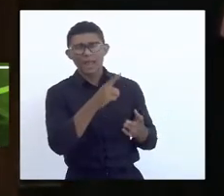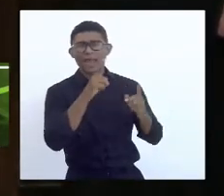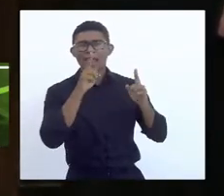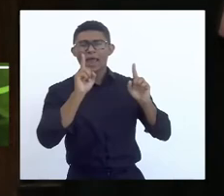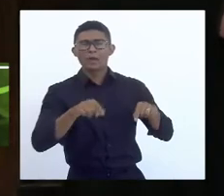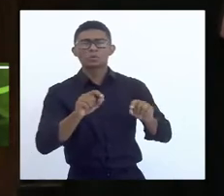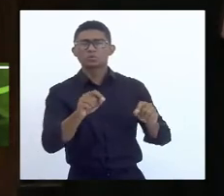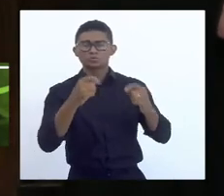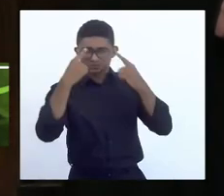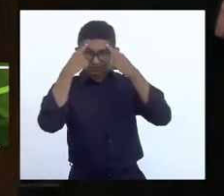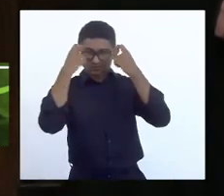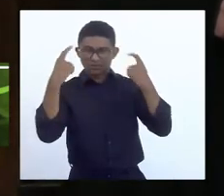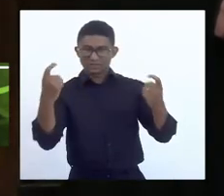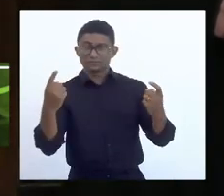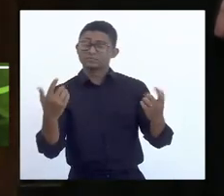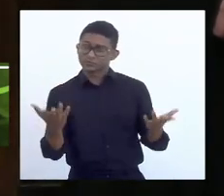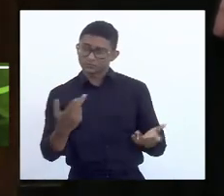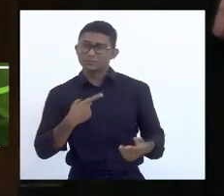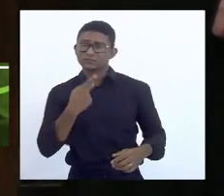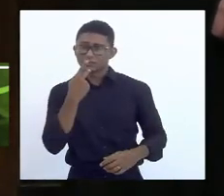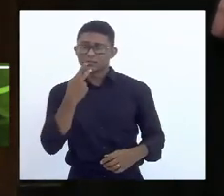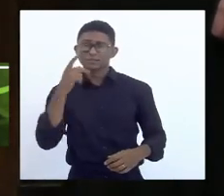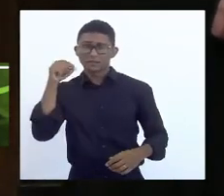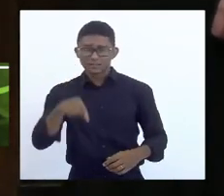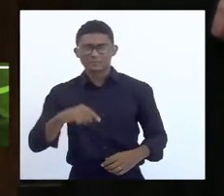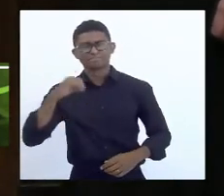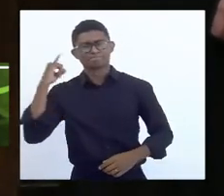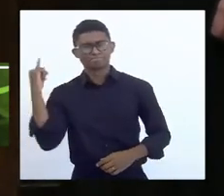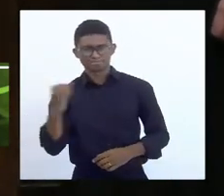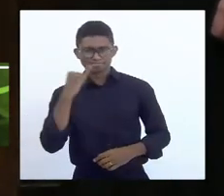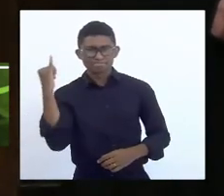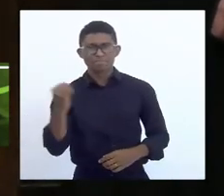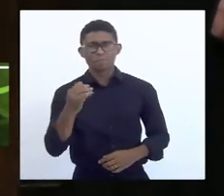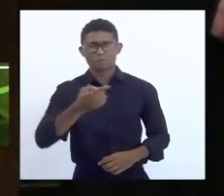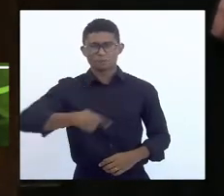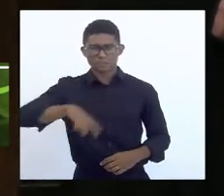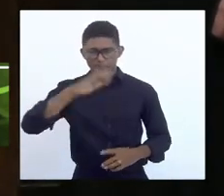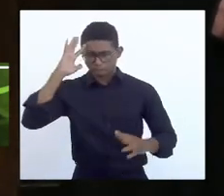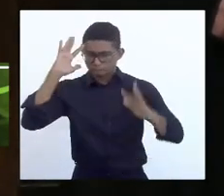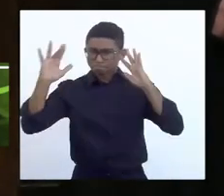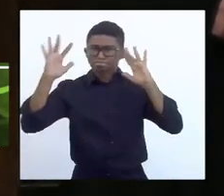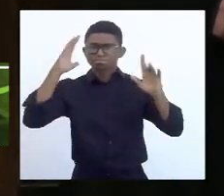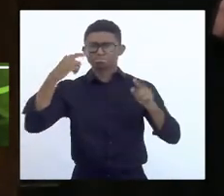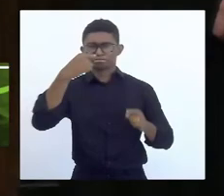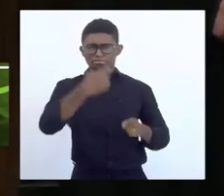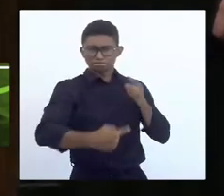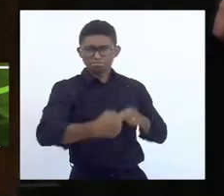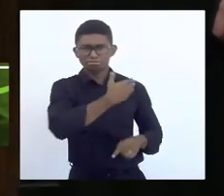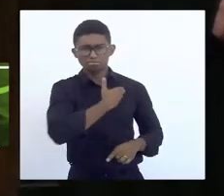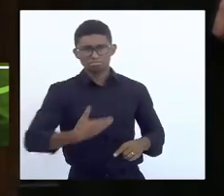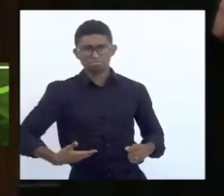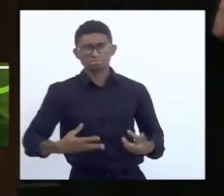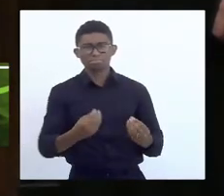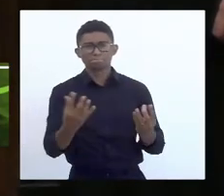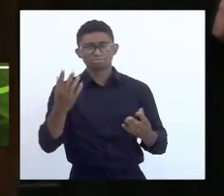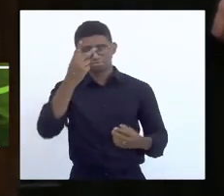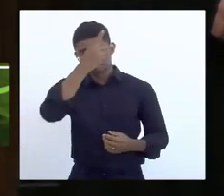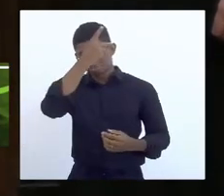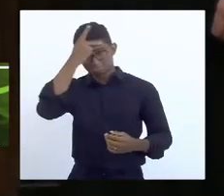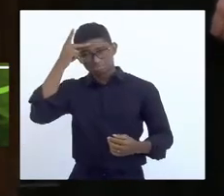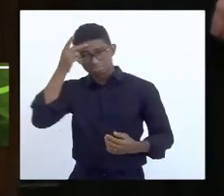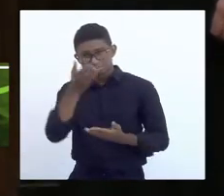a importância de espaços como esse, de pensar política pública para que mais mulheres estejam na